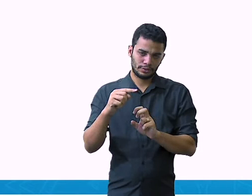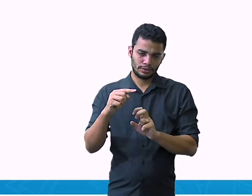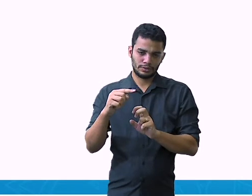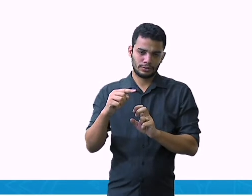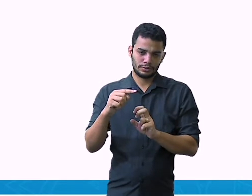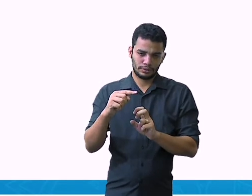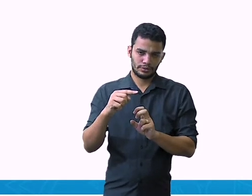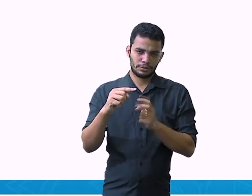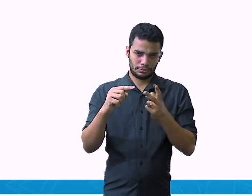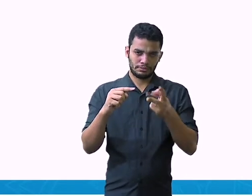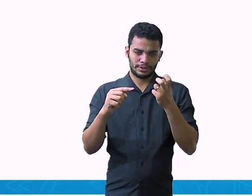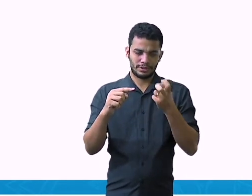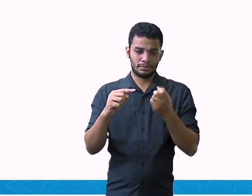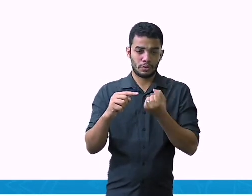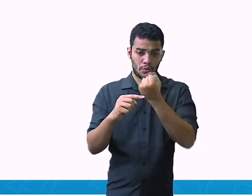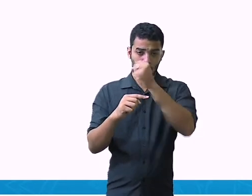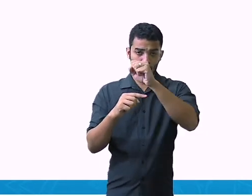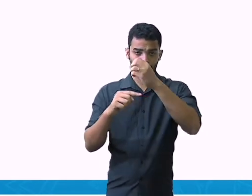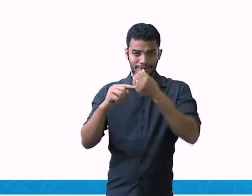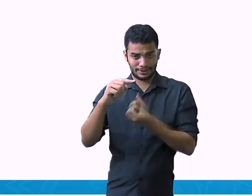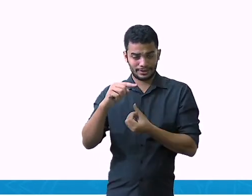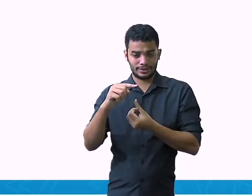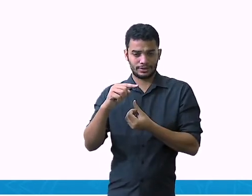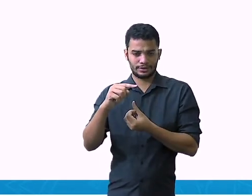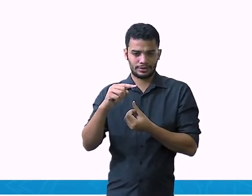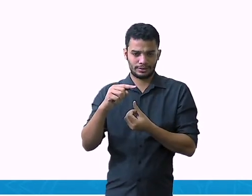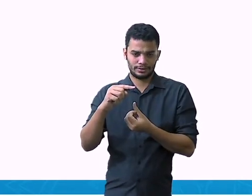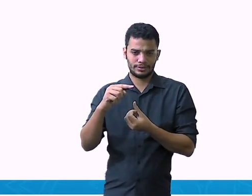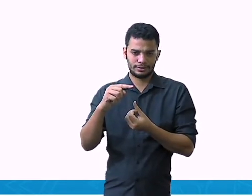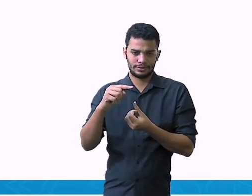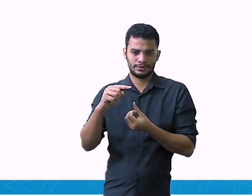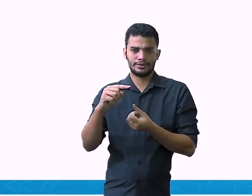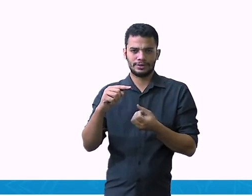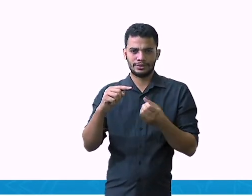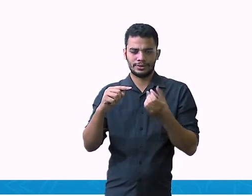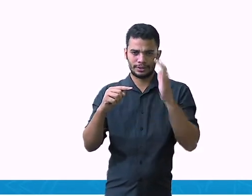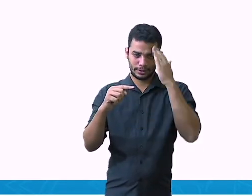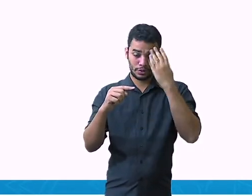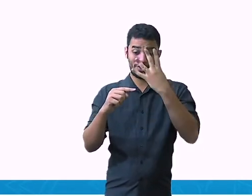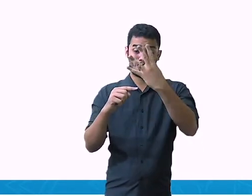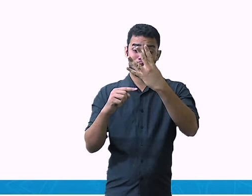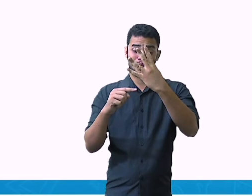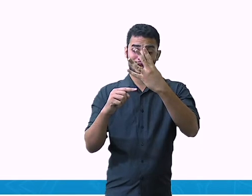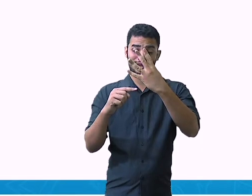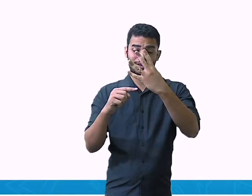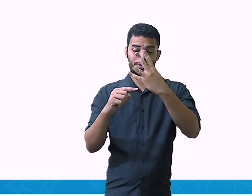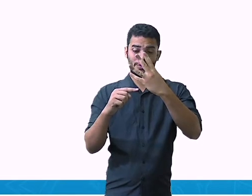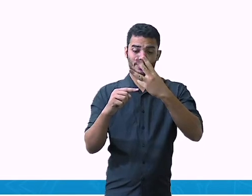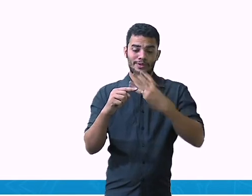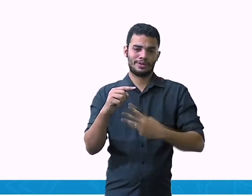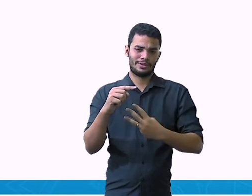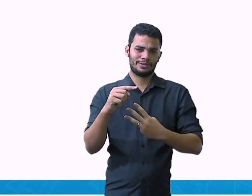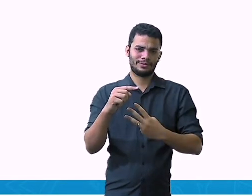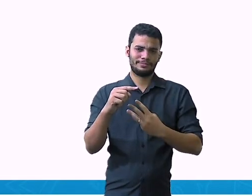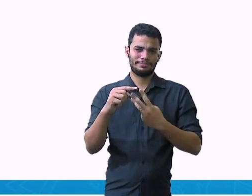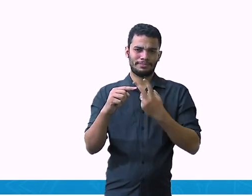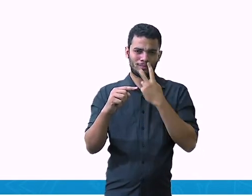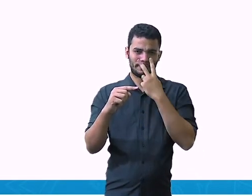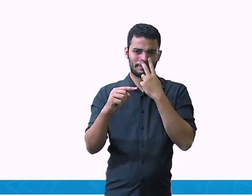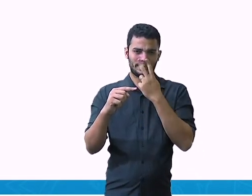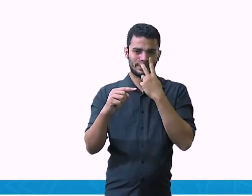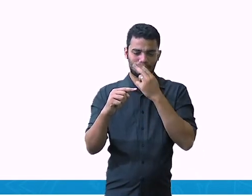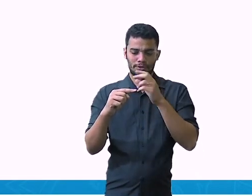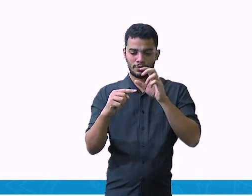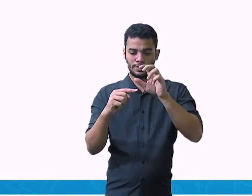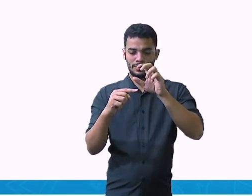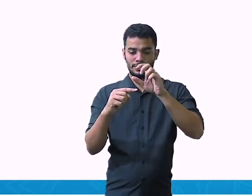5. 8 sextos, o 8 é maior do que o 6. 4 terços, o 4 é maior do que